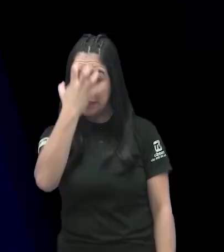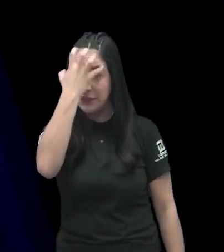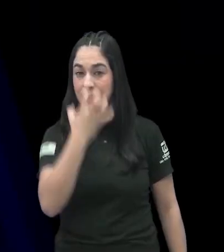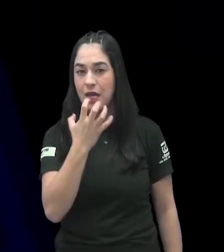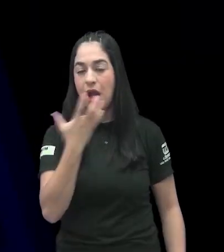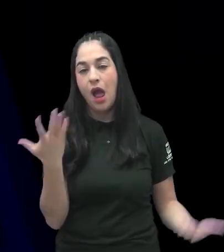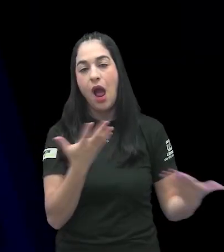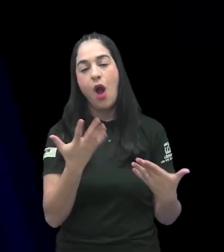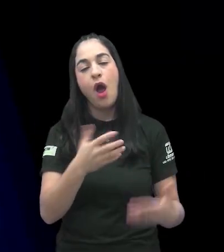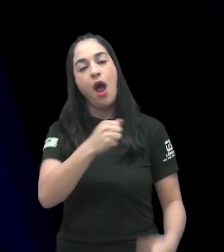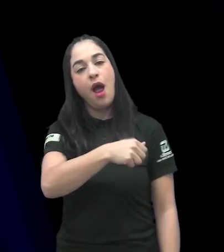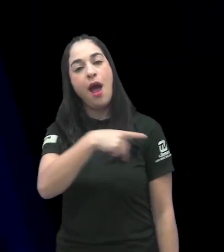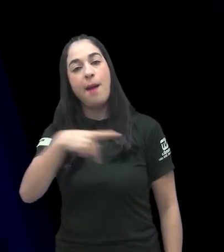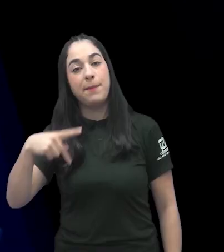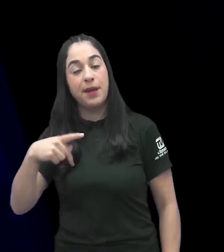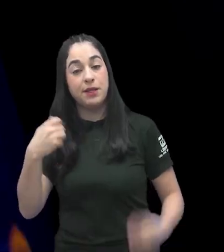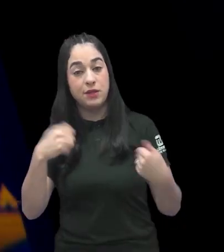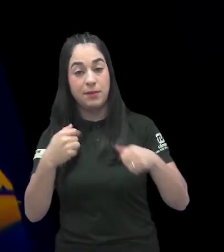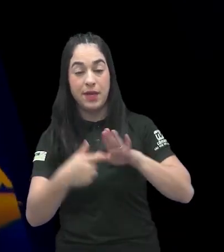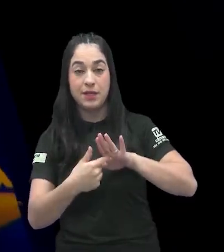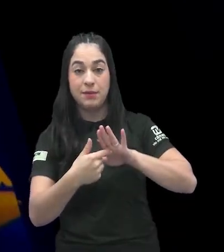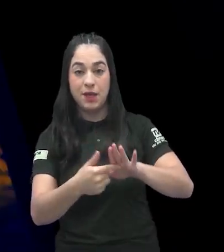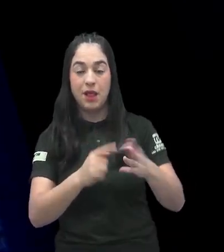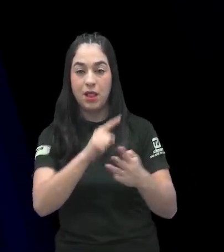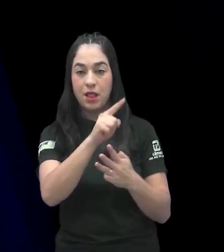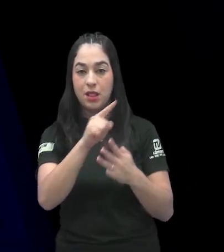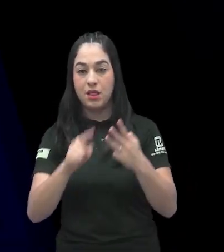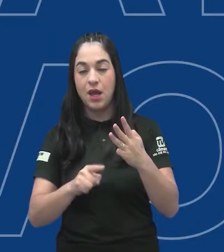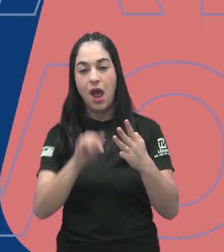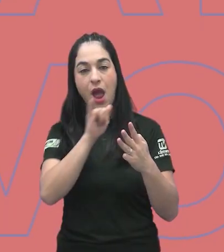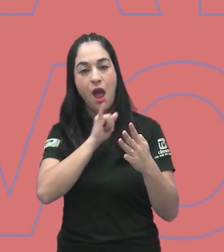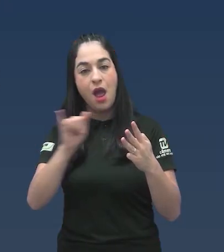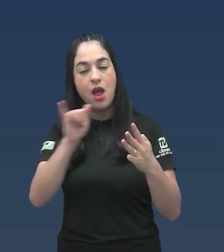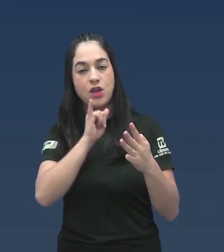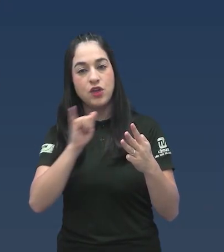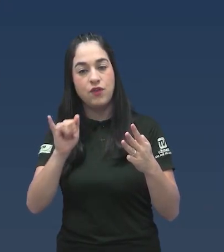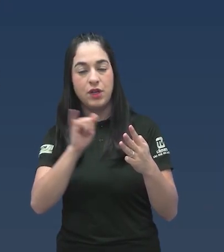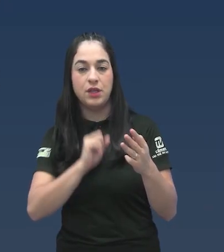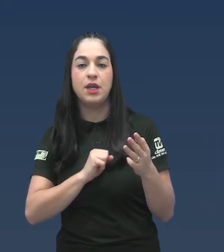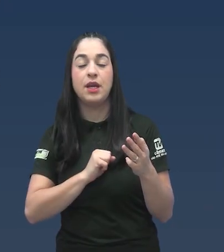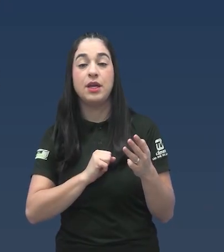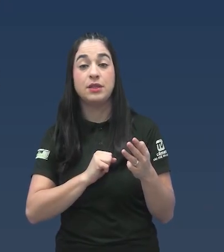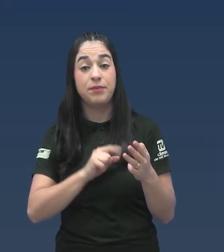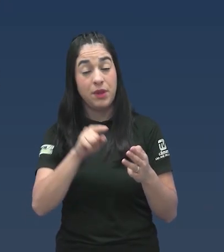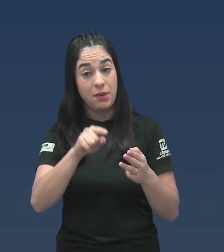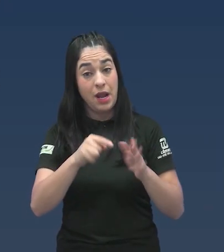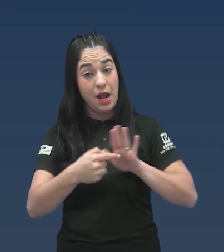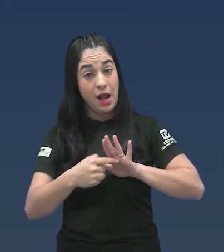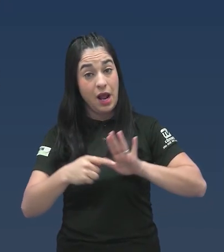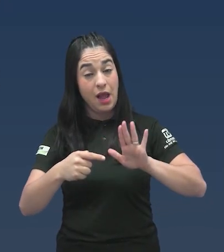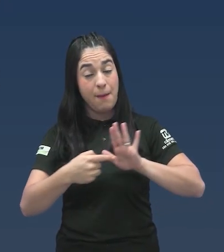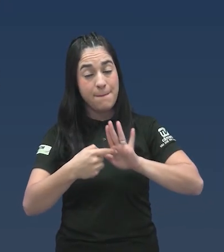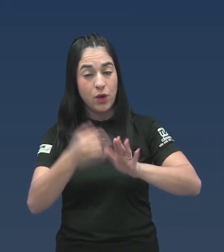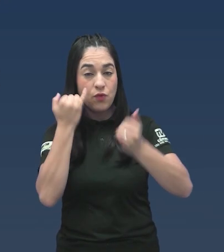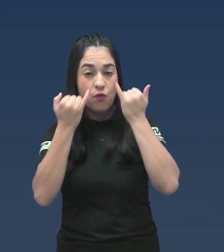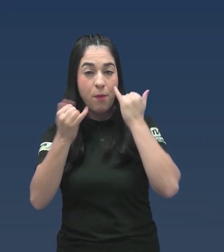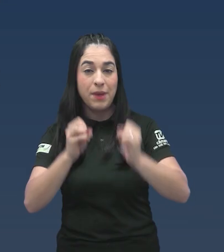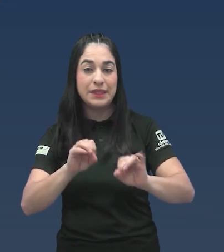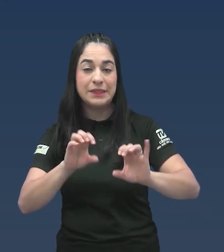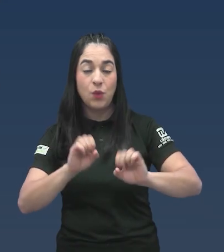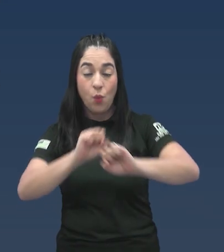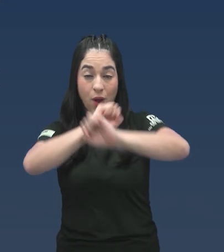fiscalização. A partir de agora, os aplicativos serão obrigados a exibir 3 advertências do Ministério da Fazenda para